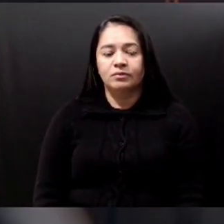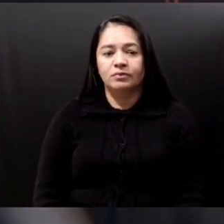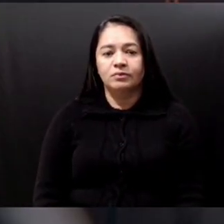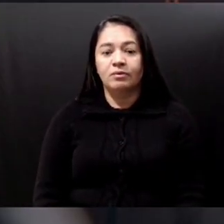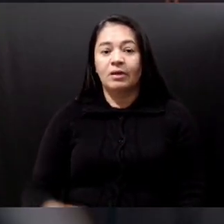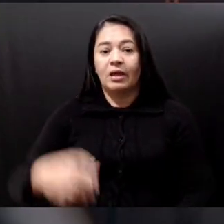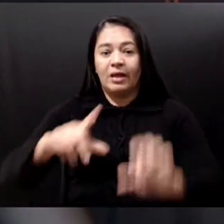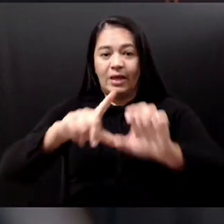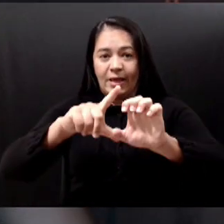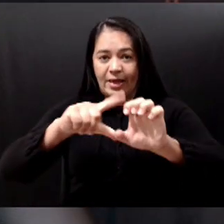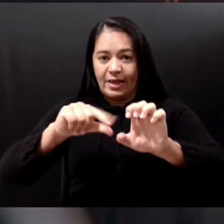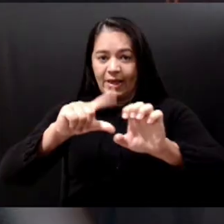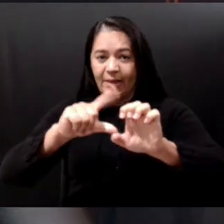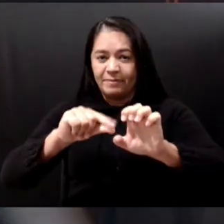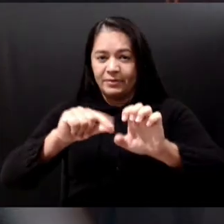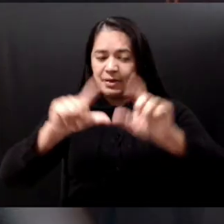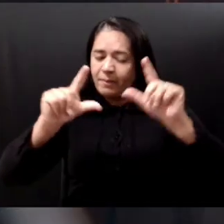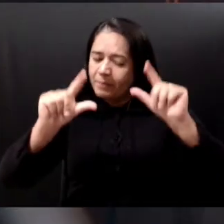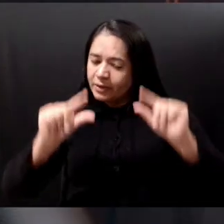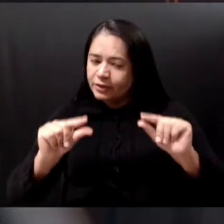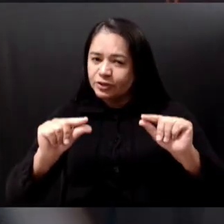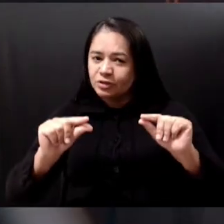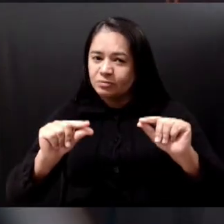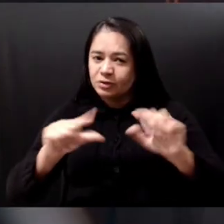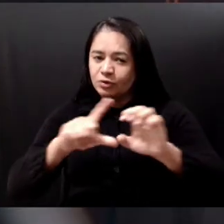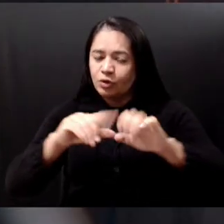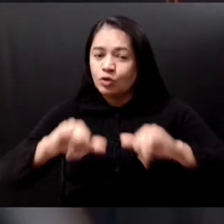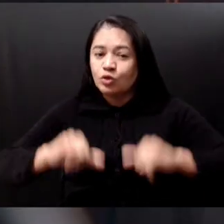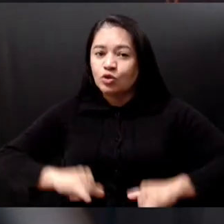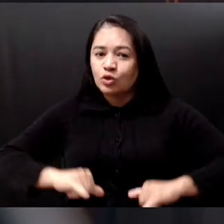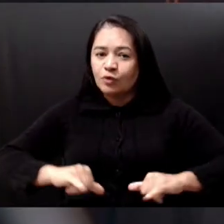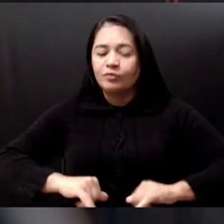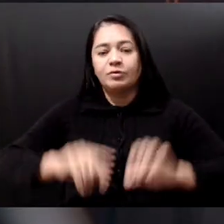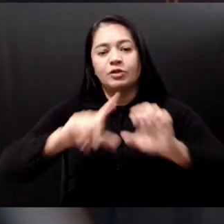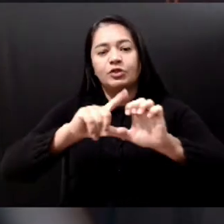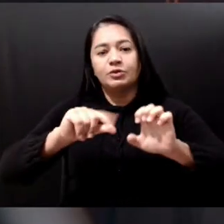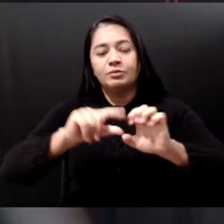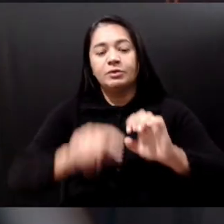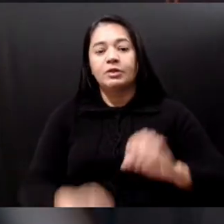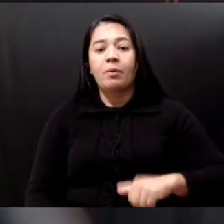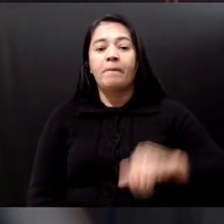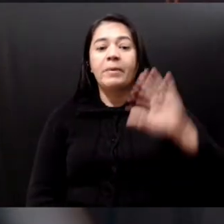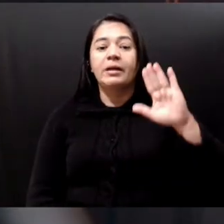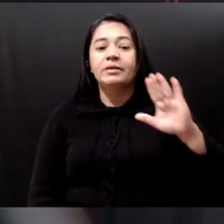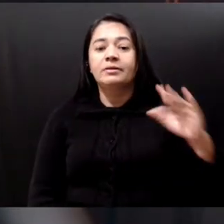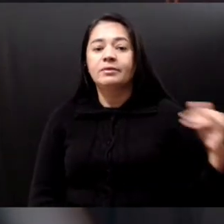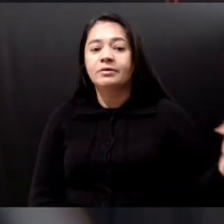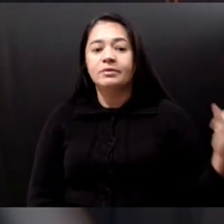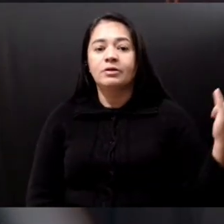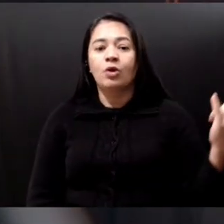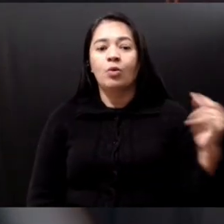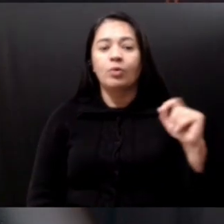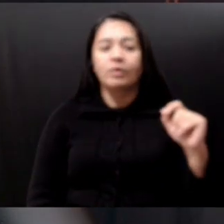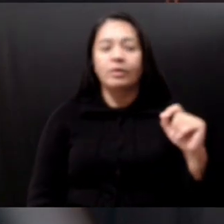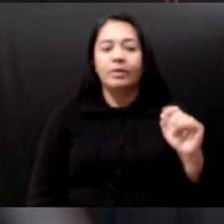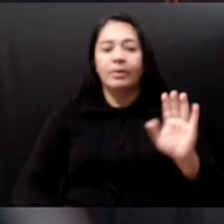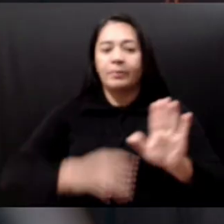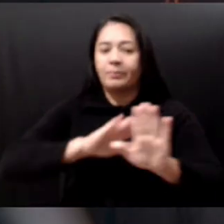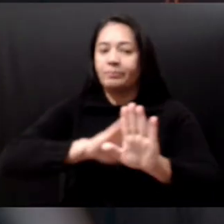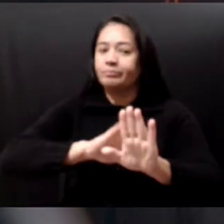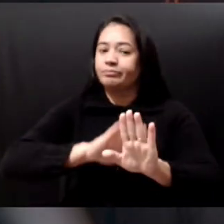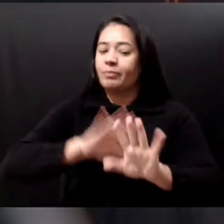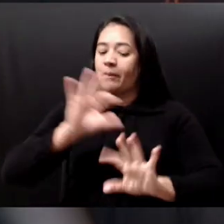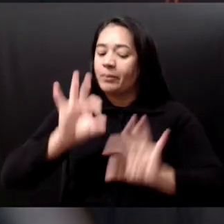dor do empreender, o mais importante na minha visão é você se preparar financeiramente para isso antes.